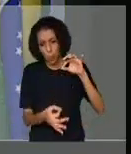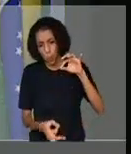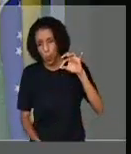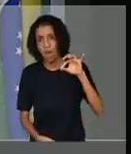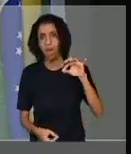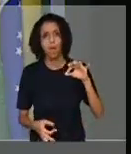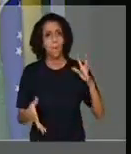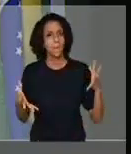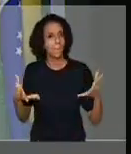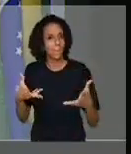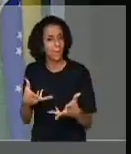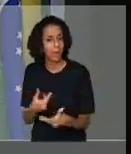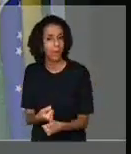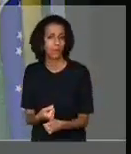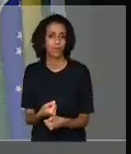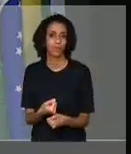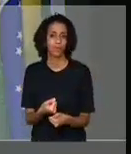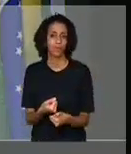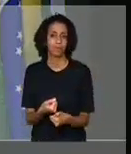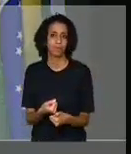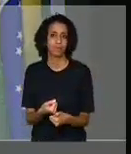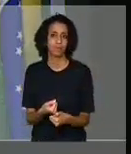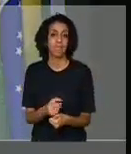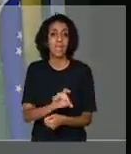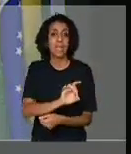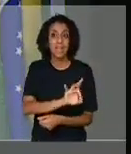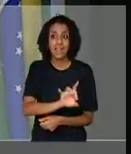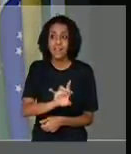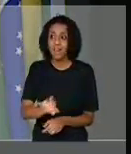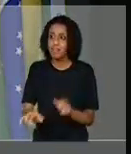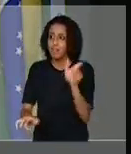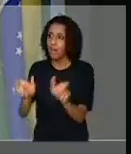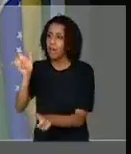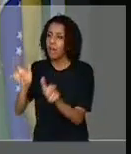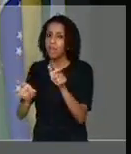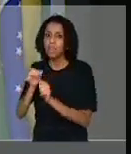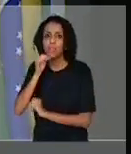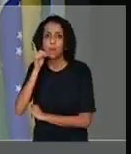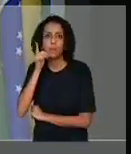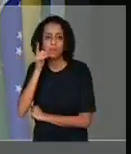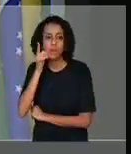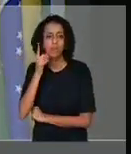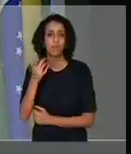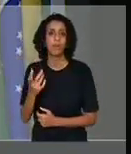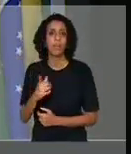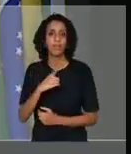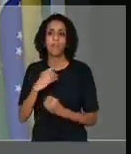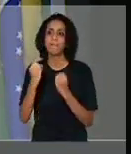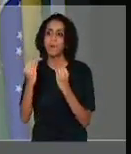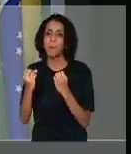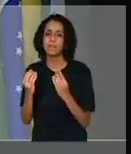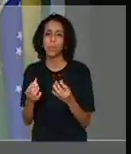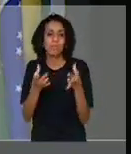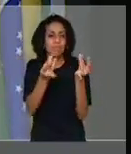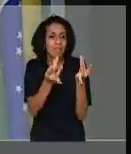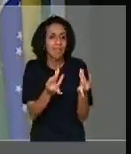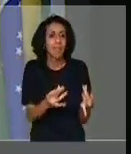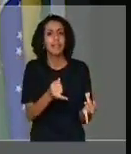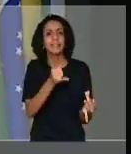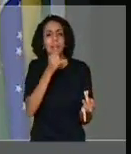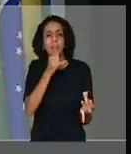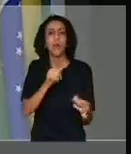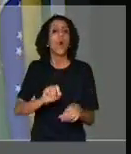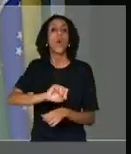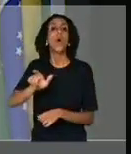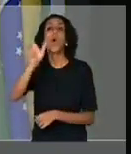tão valioso, e que acompanha cada parlamentar até o mínimo detalhe da sua presença, do seu